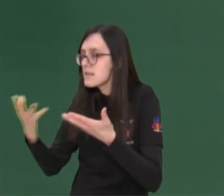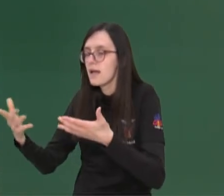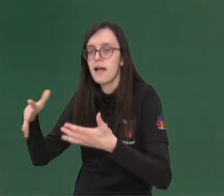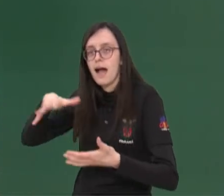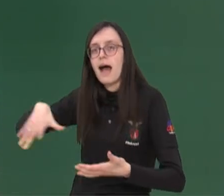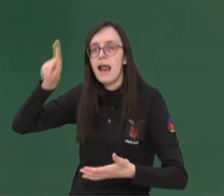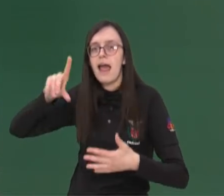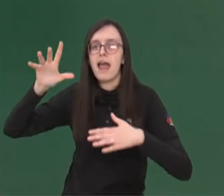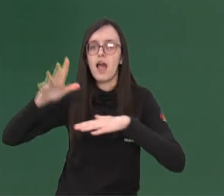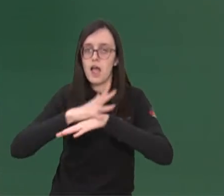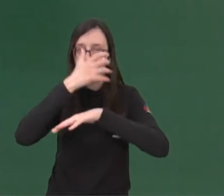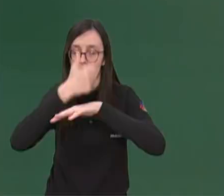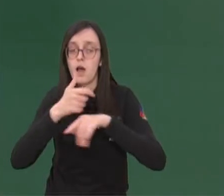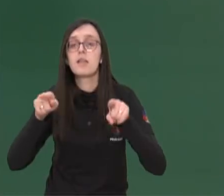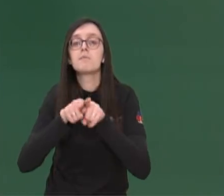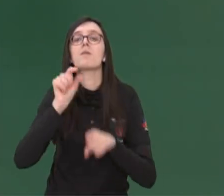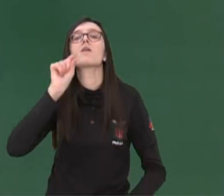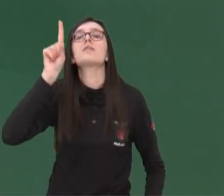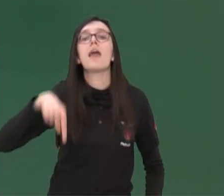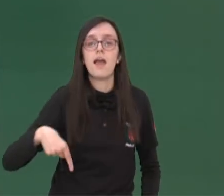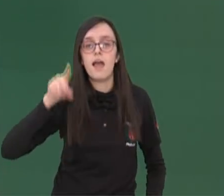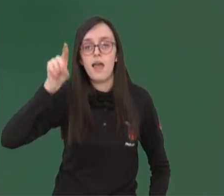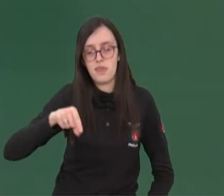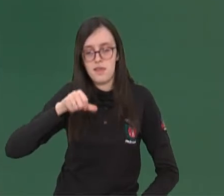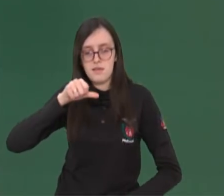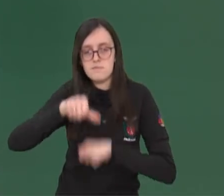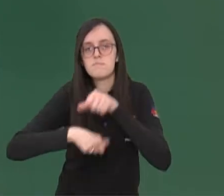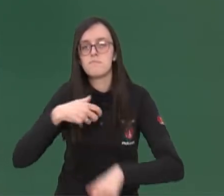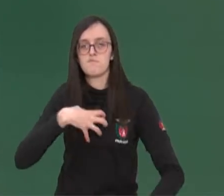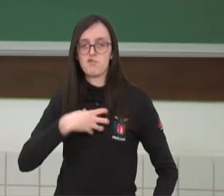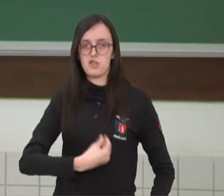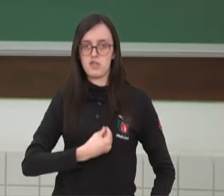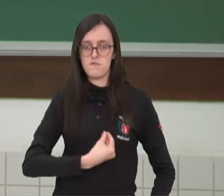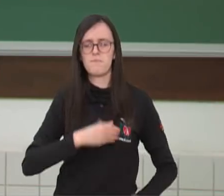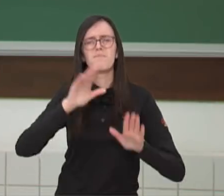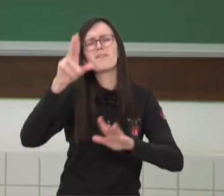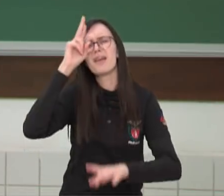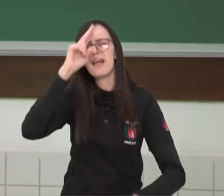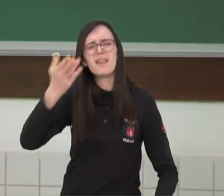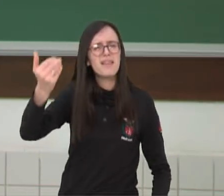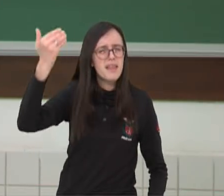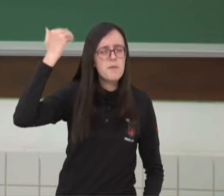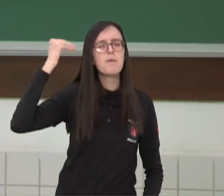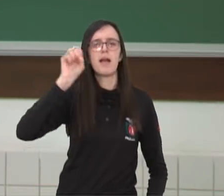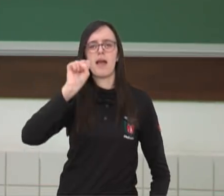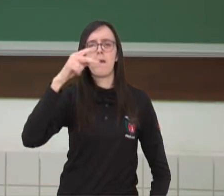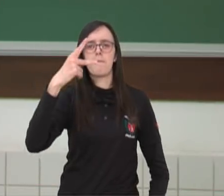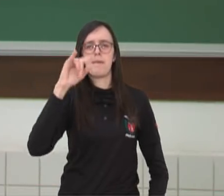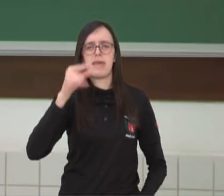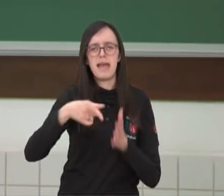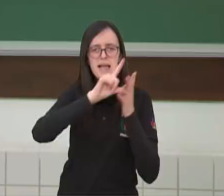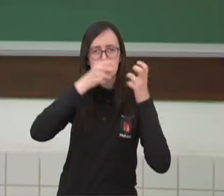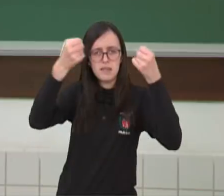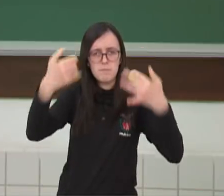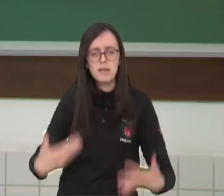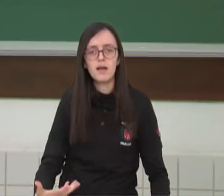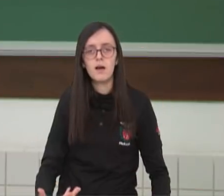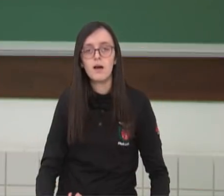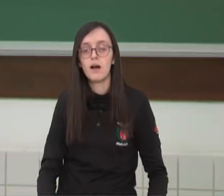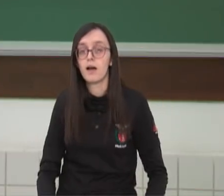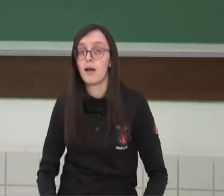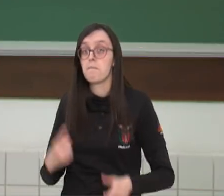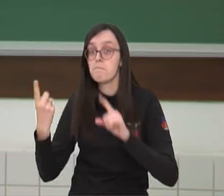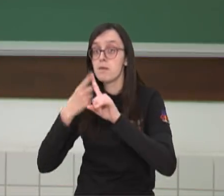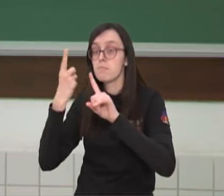colonização e ainda havia a imposição de alteração em seus modos de vida. Lembra da ideia do SPI da tela anterior? Ganhar